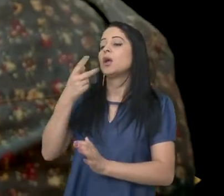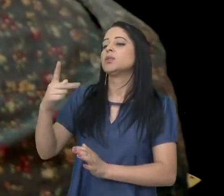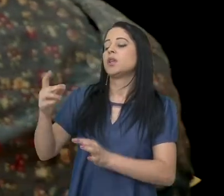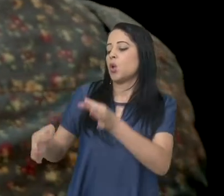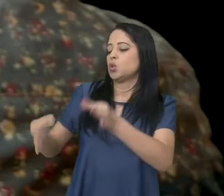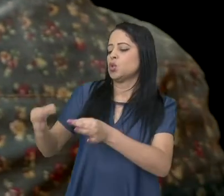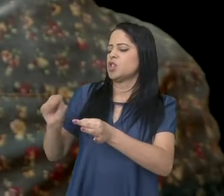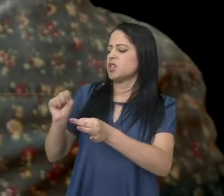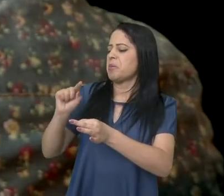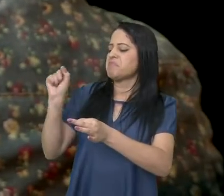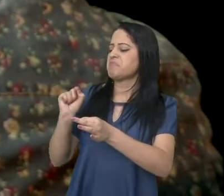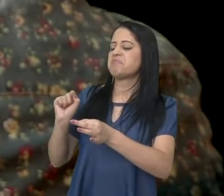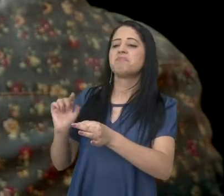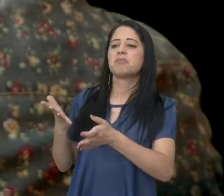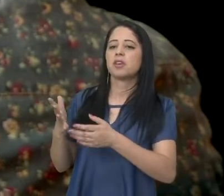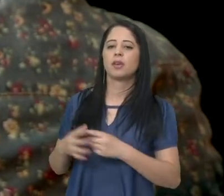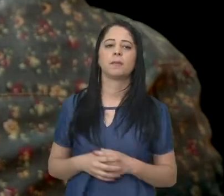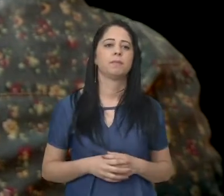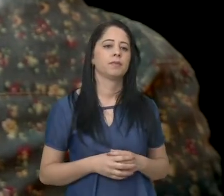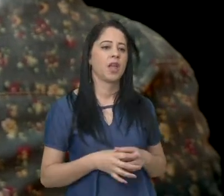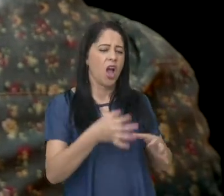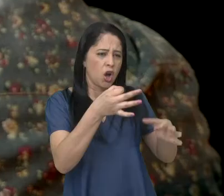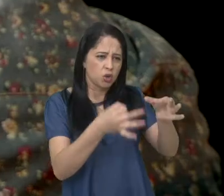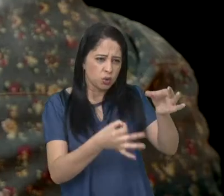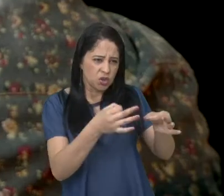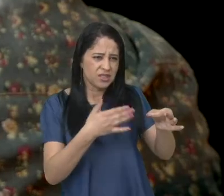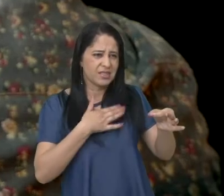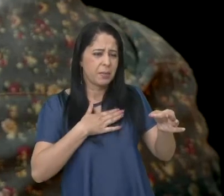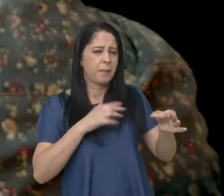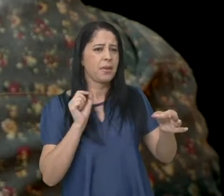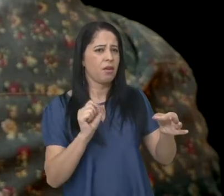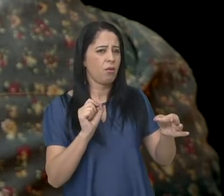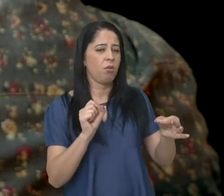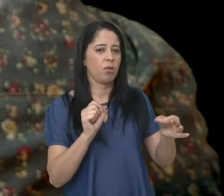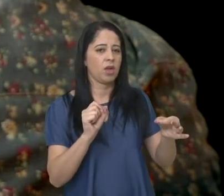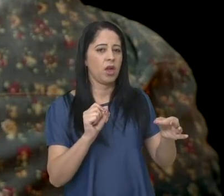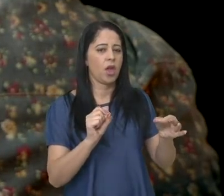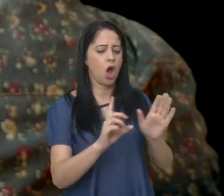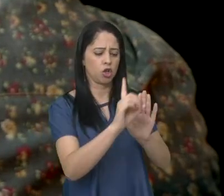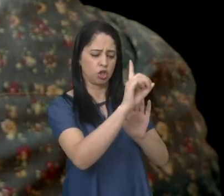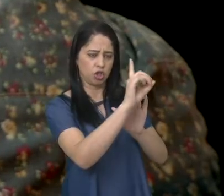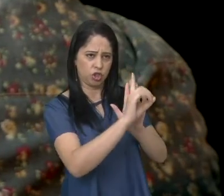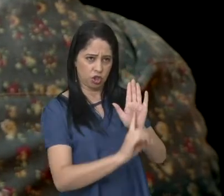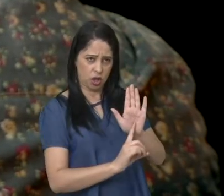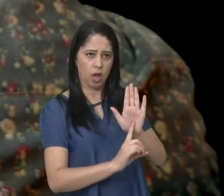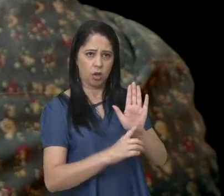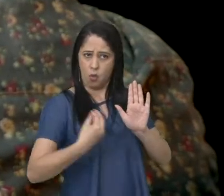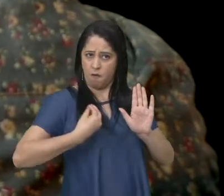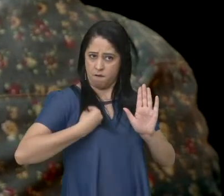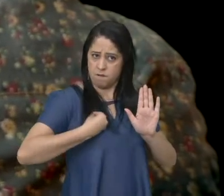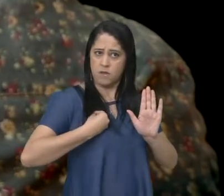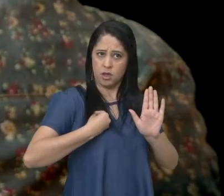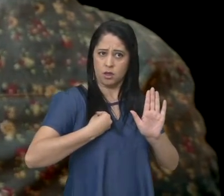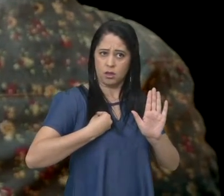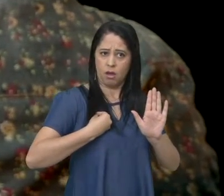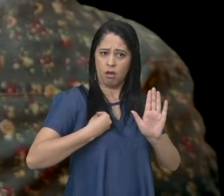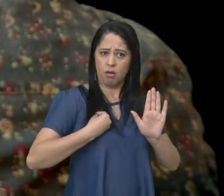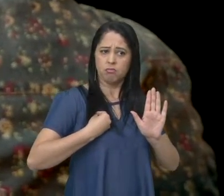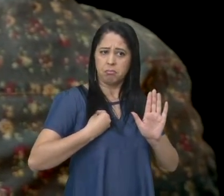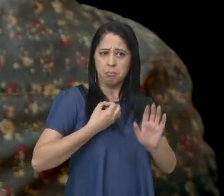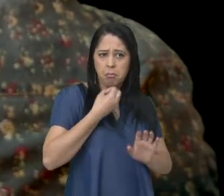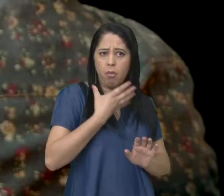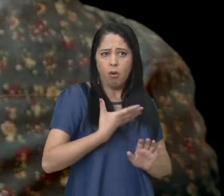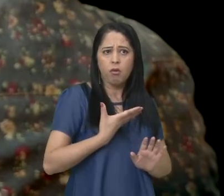você? Pode até deixar. A justiça para mim é você ter direito a viver, né, com dignidade,